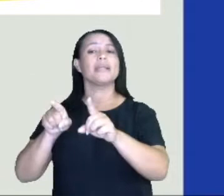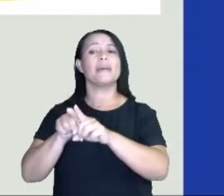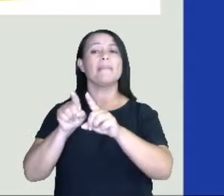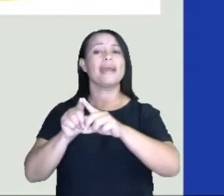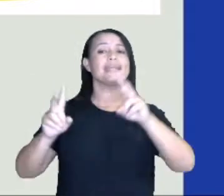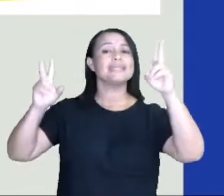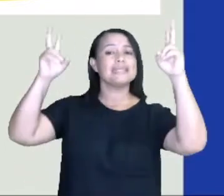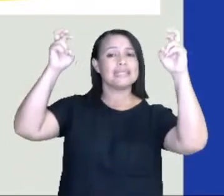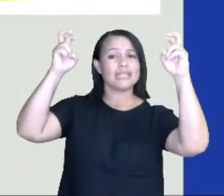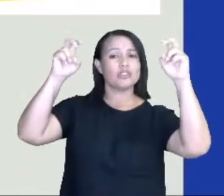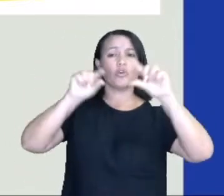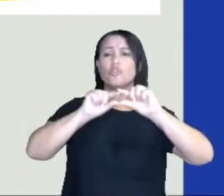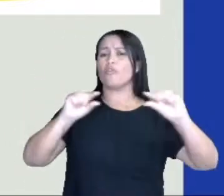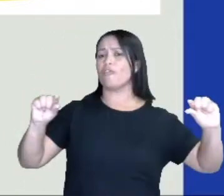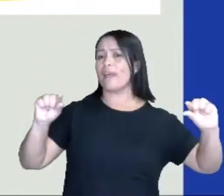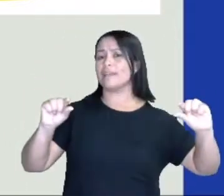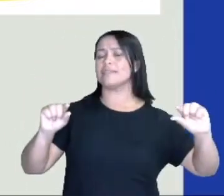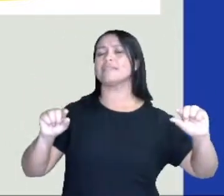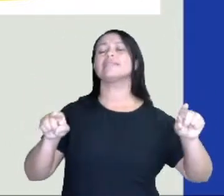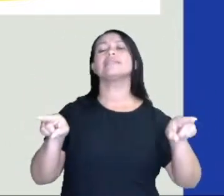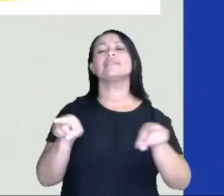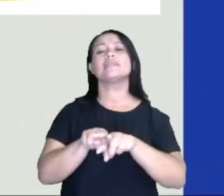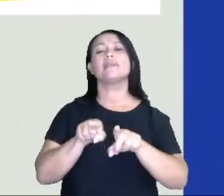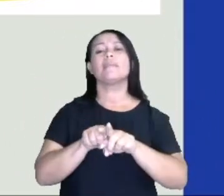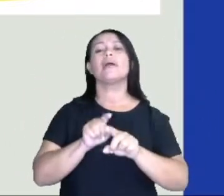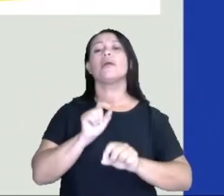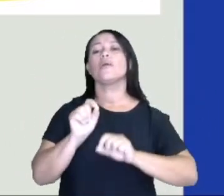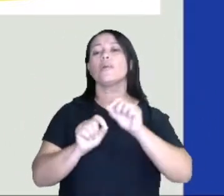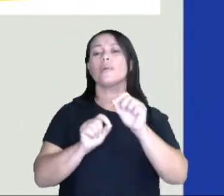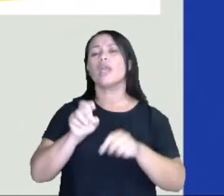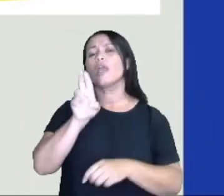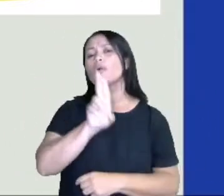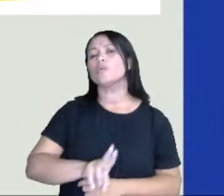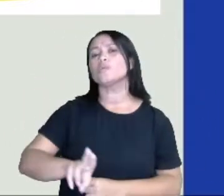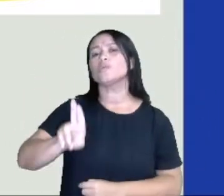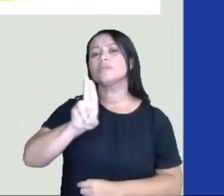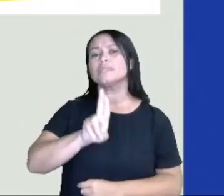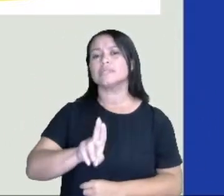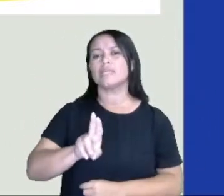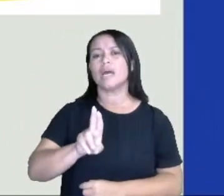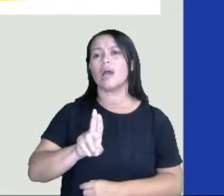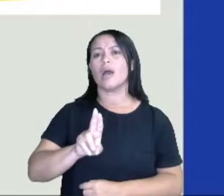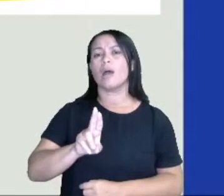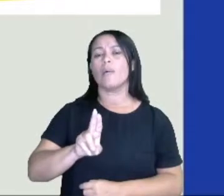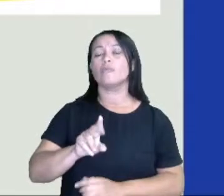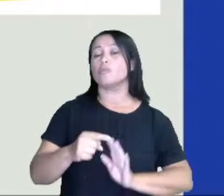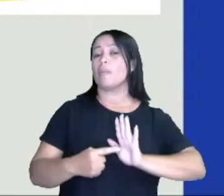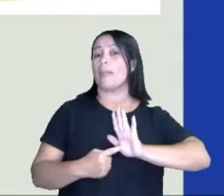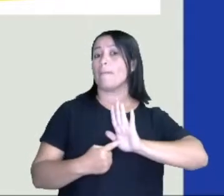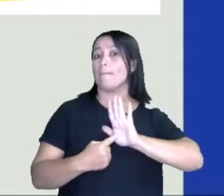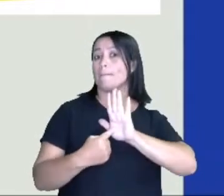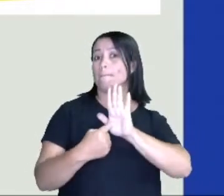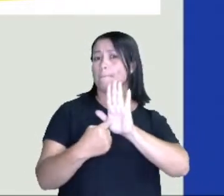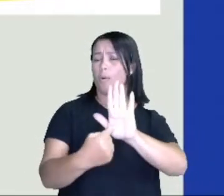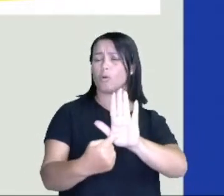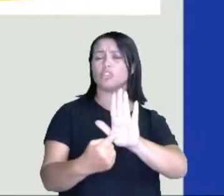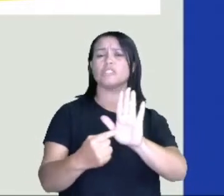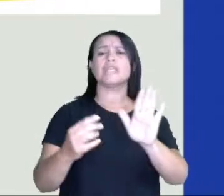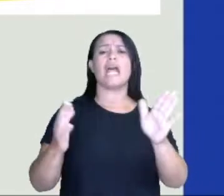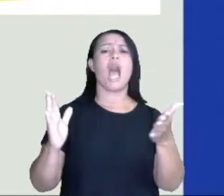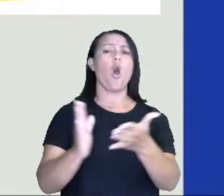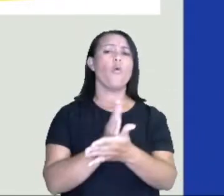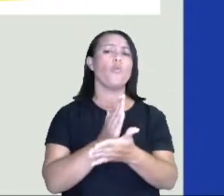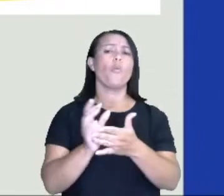citações diretas e também utilizada para realçar